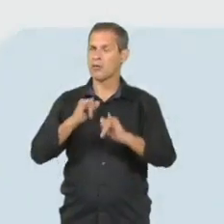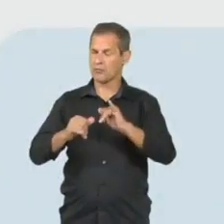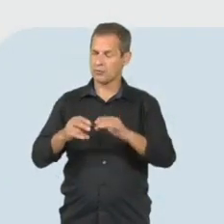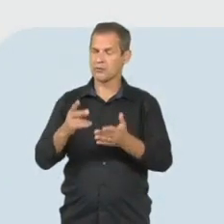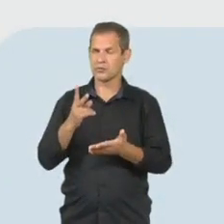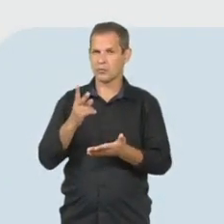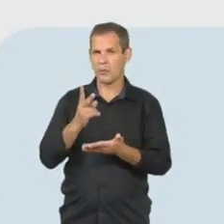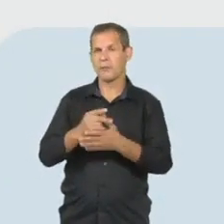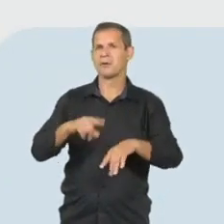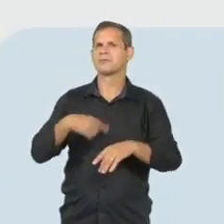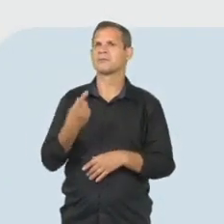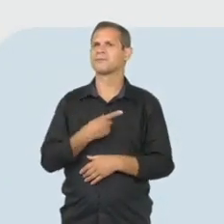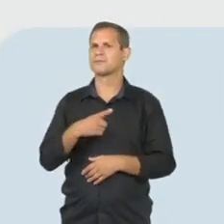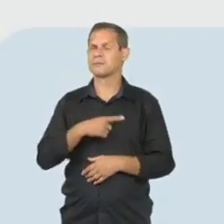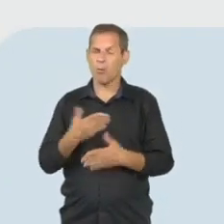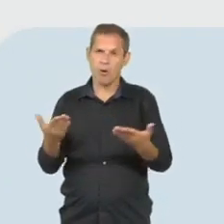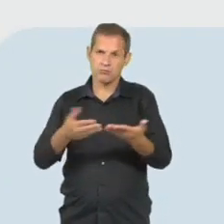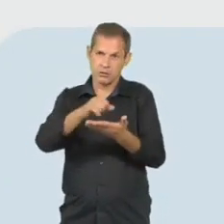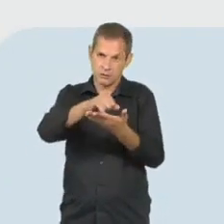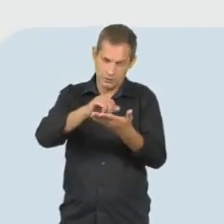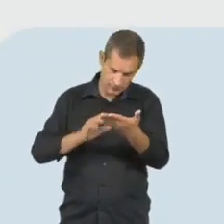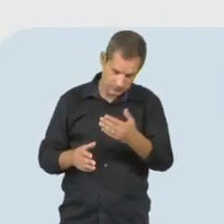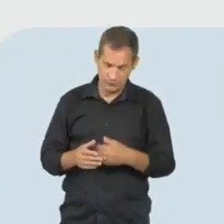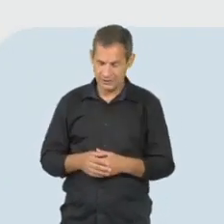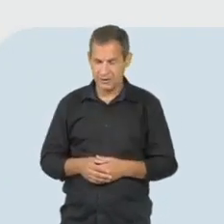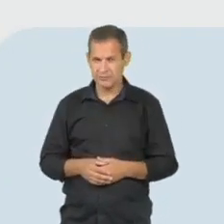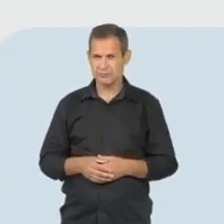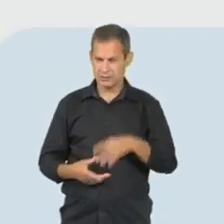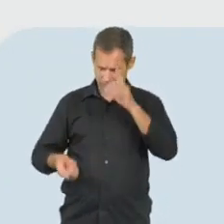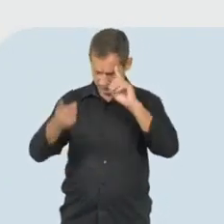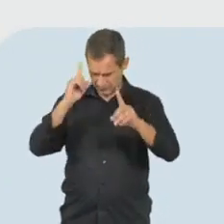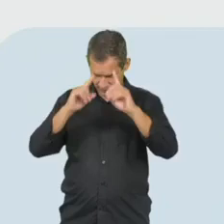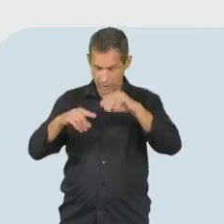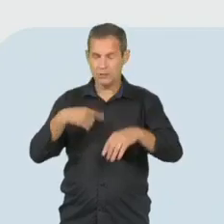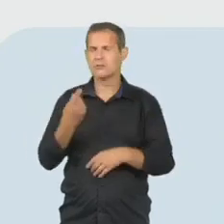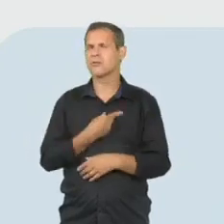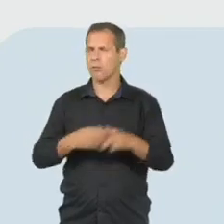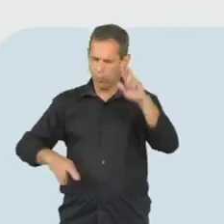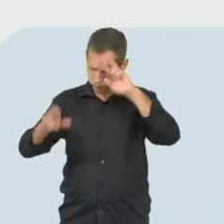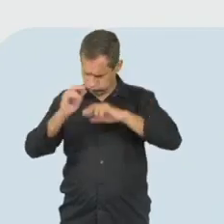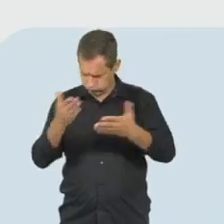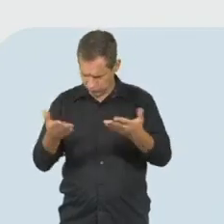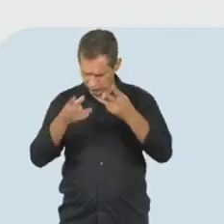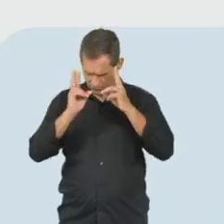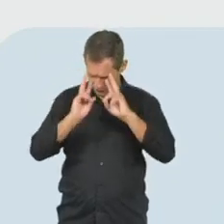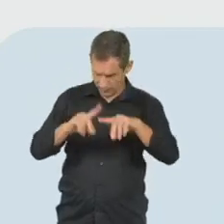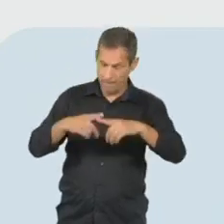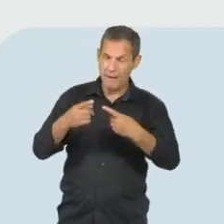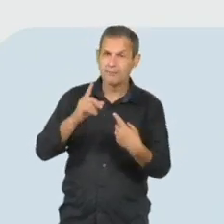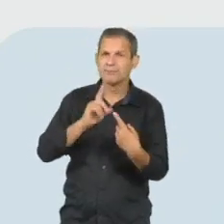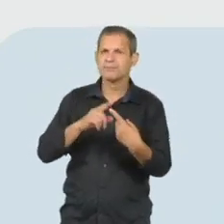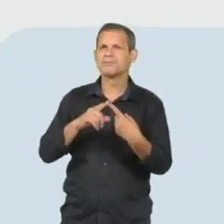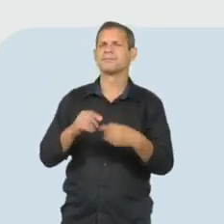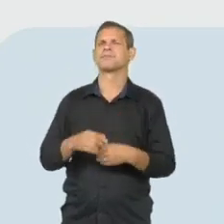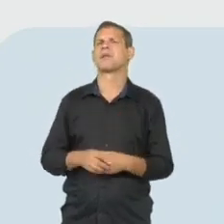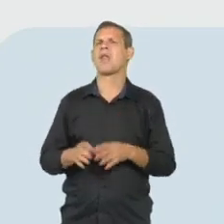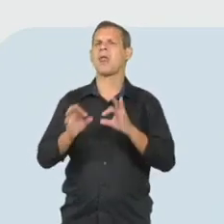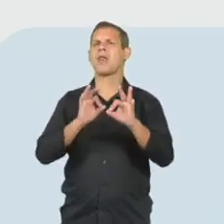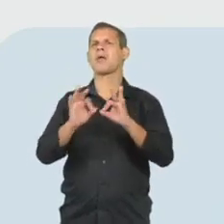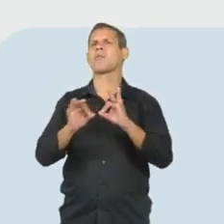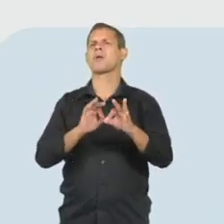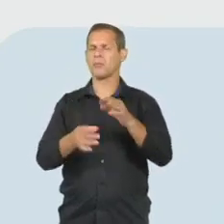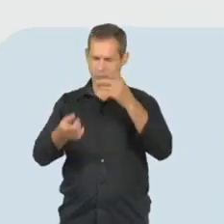para o que a gente está pensando aqui na nossa teste de hipótese, o que a gente vai analisar? Olha aqui. Primeiro, elaborar